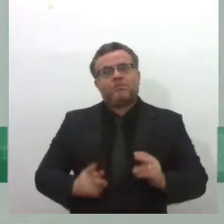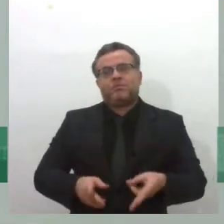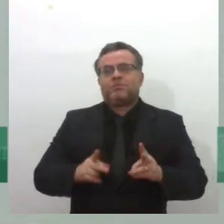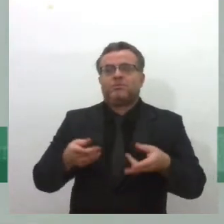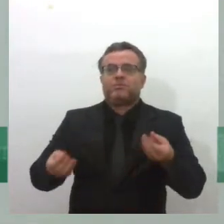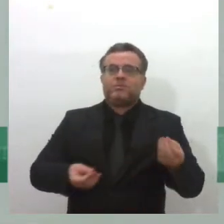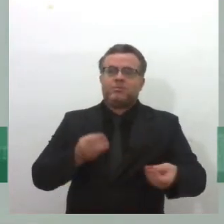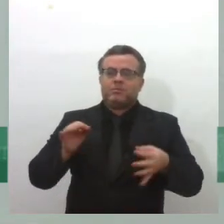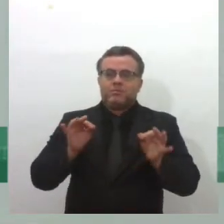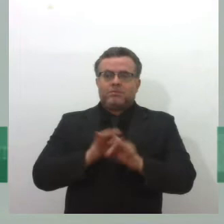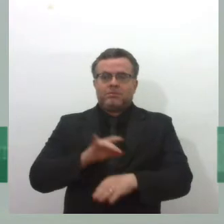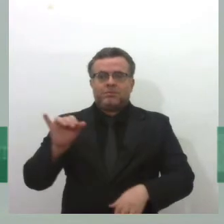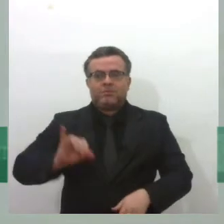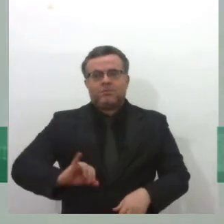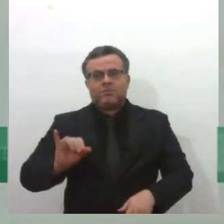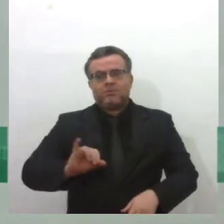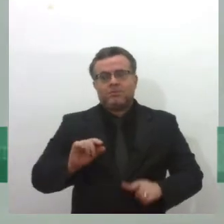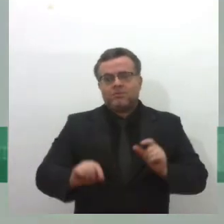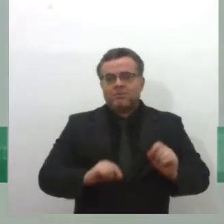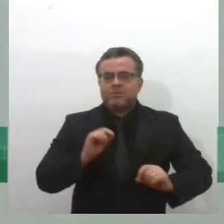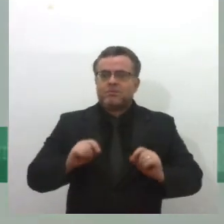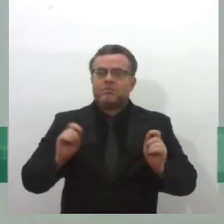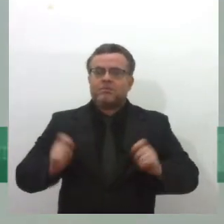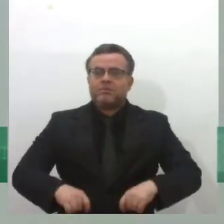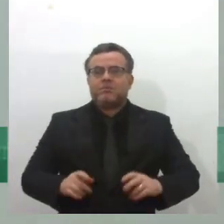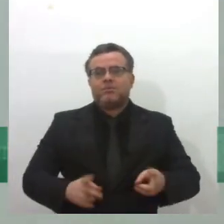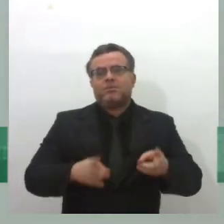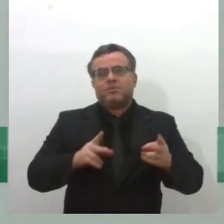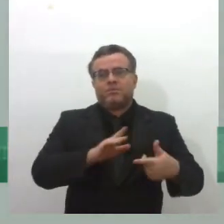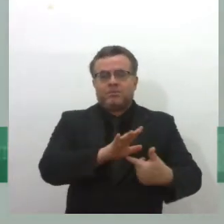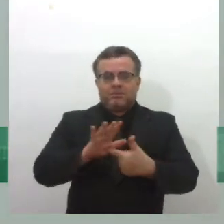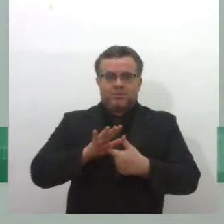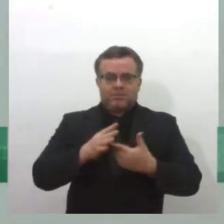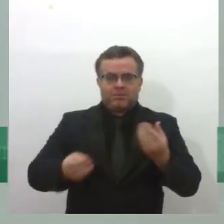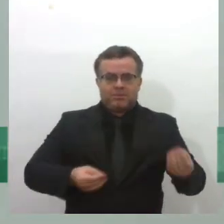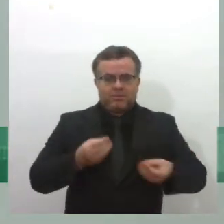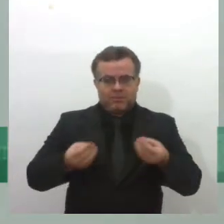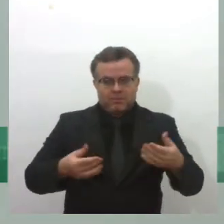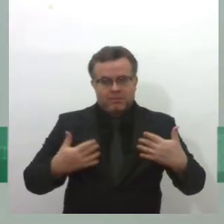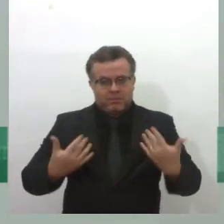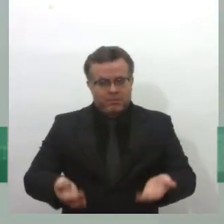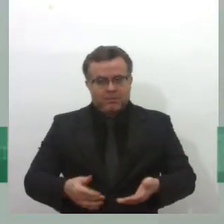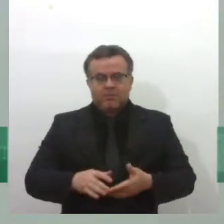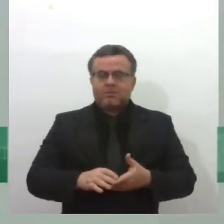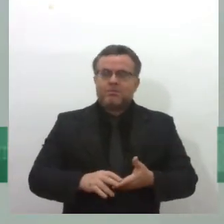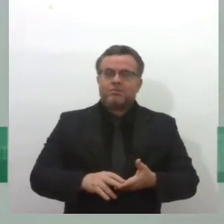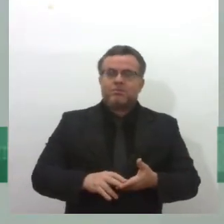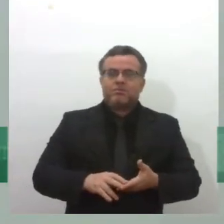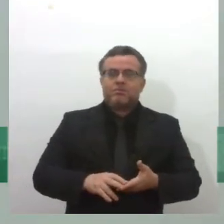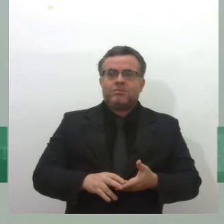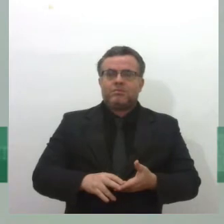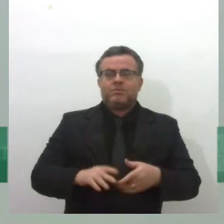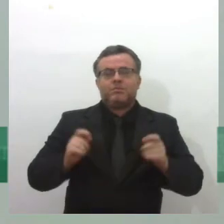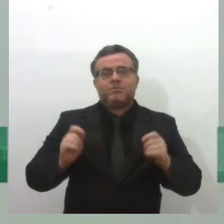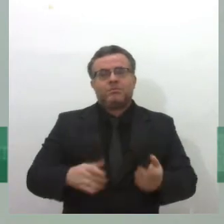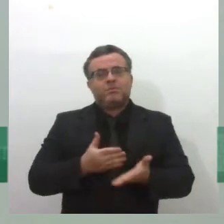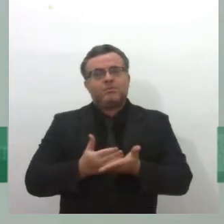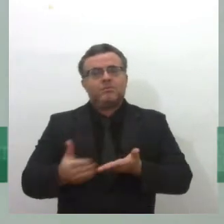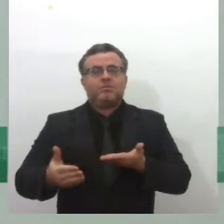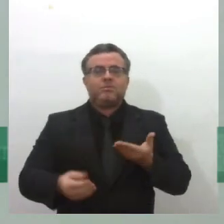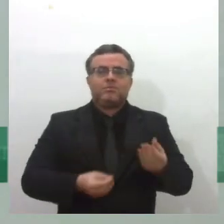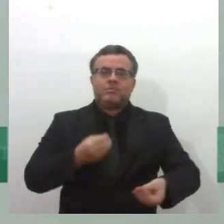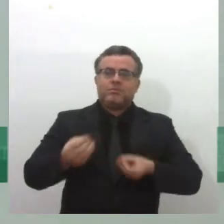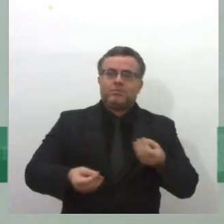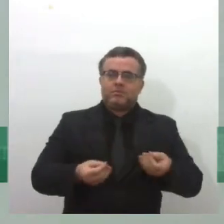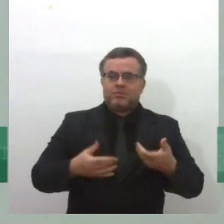acham importante todo mundo ter merenda, transporte, chegar na escola ou não? Então, começar a pensar